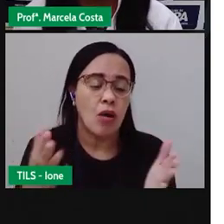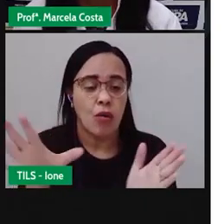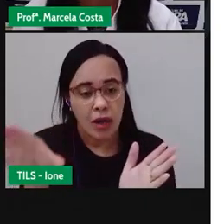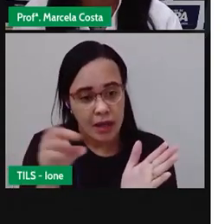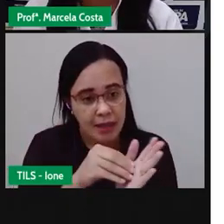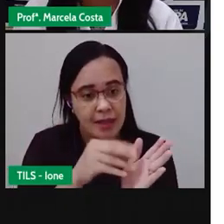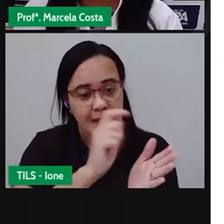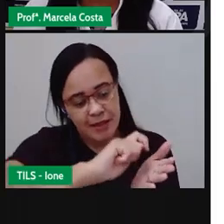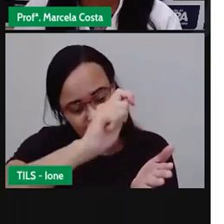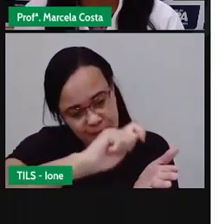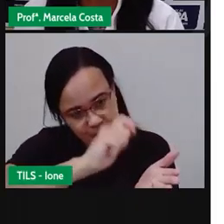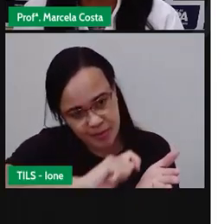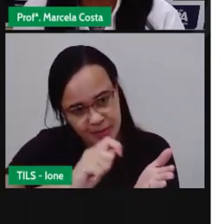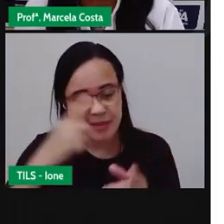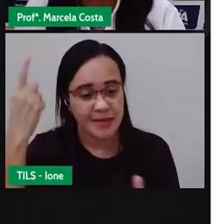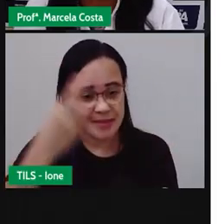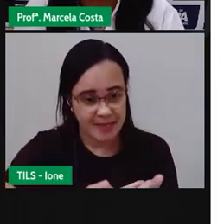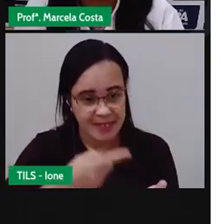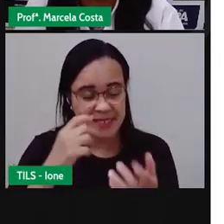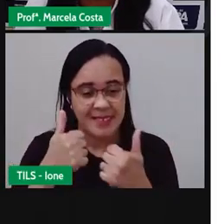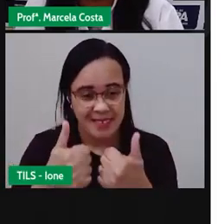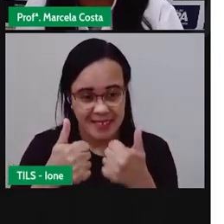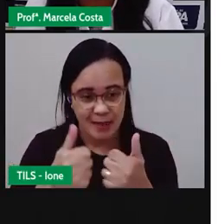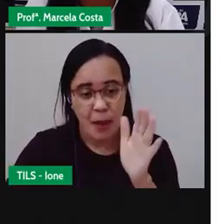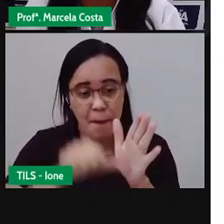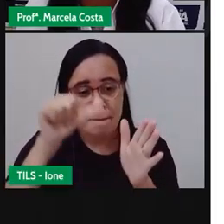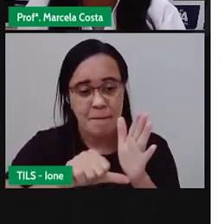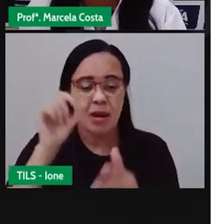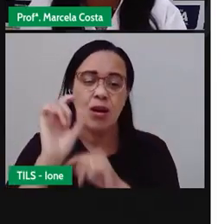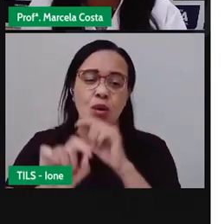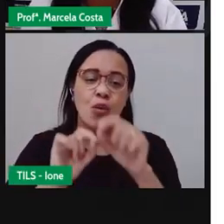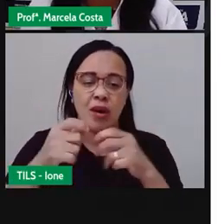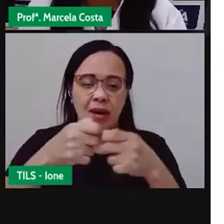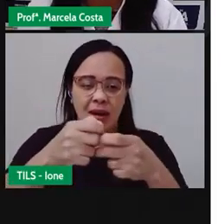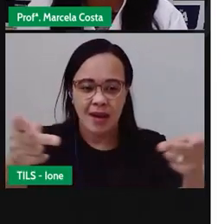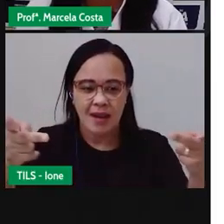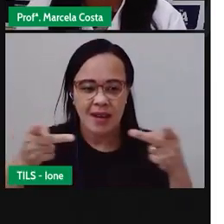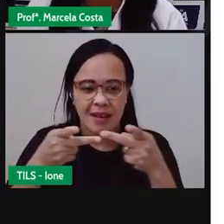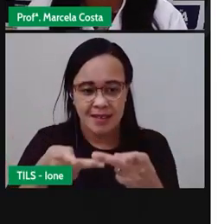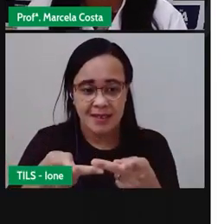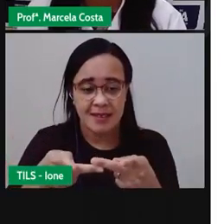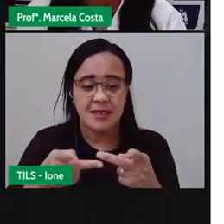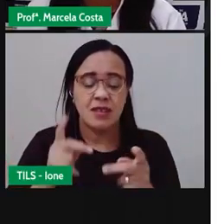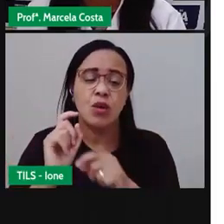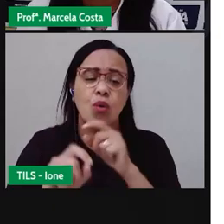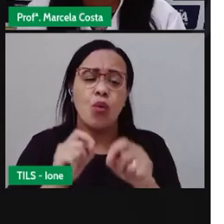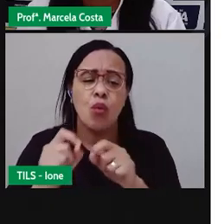Combinado? Então, o que é que essa primeira imagem está representando?